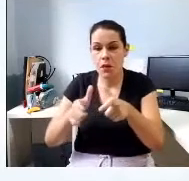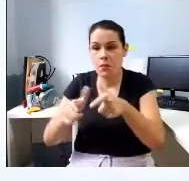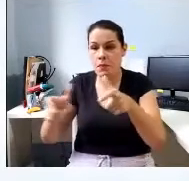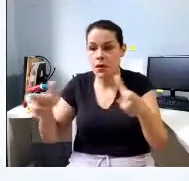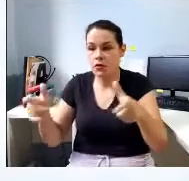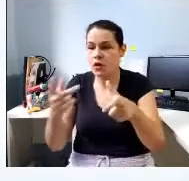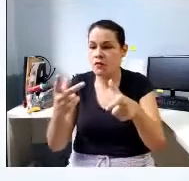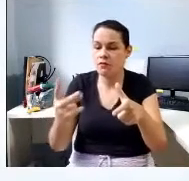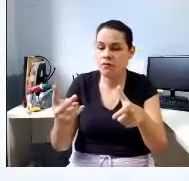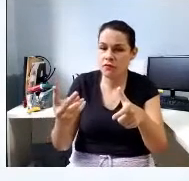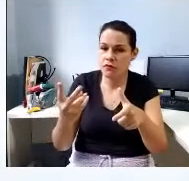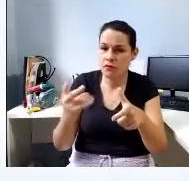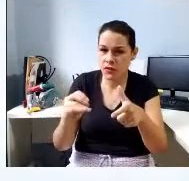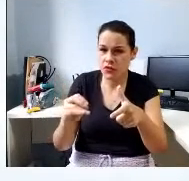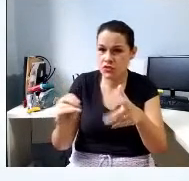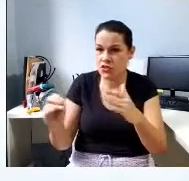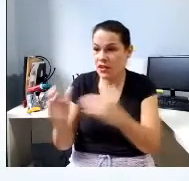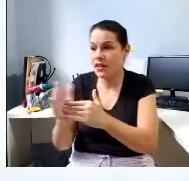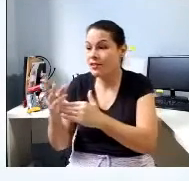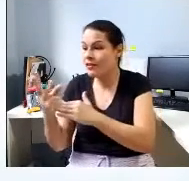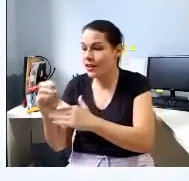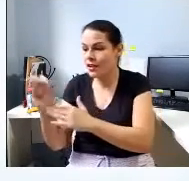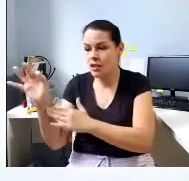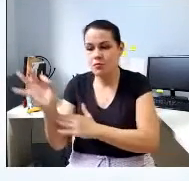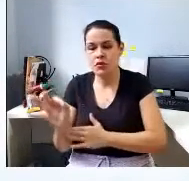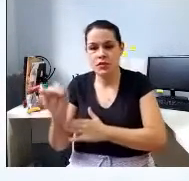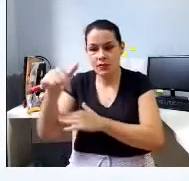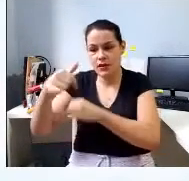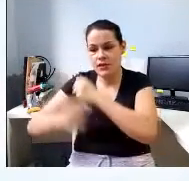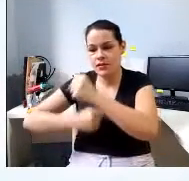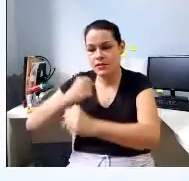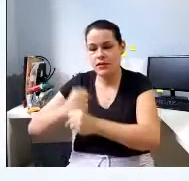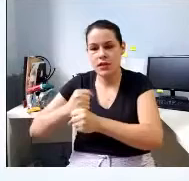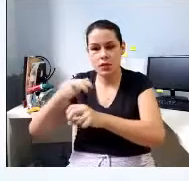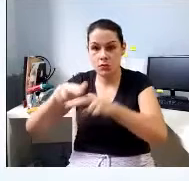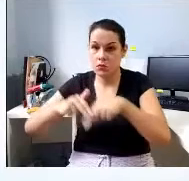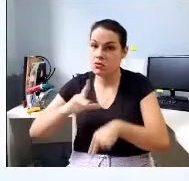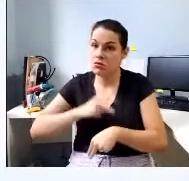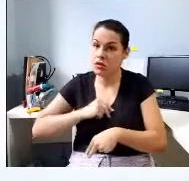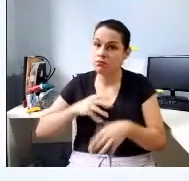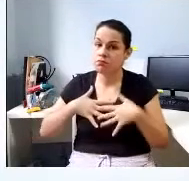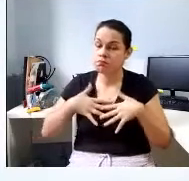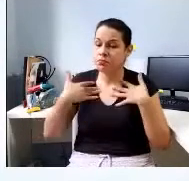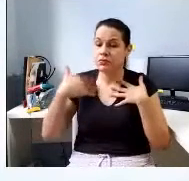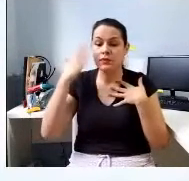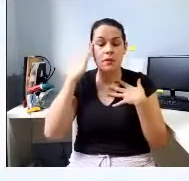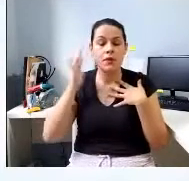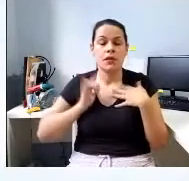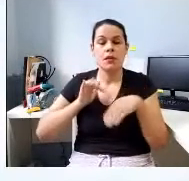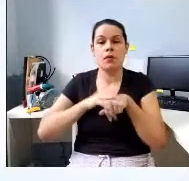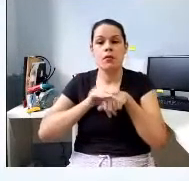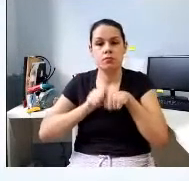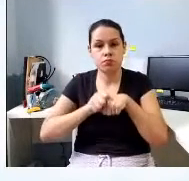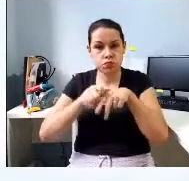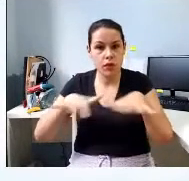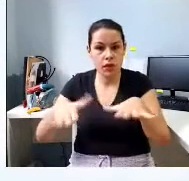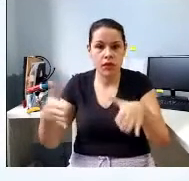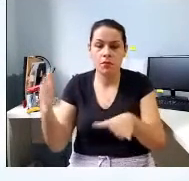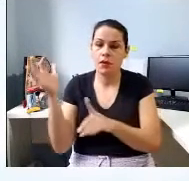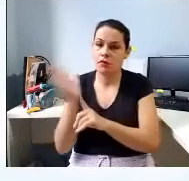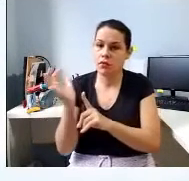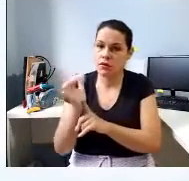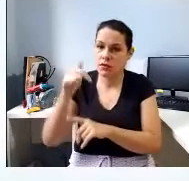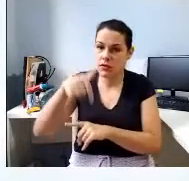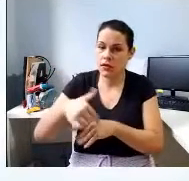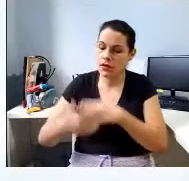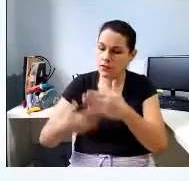20%, 21% para 30%. Então, esse foi o efeito pandêmico atuando no